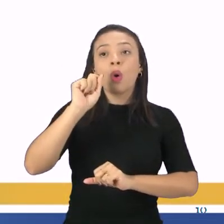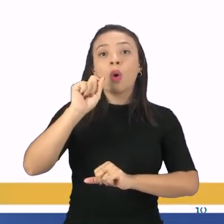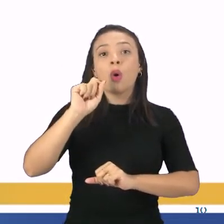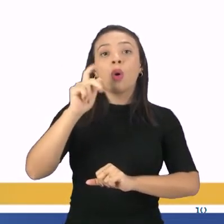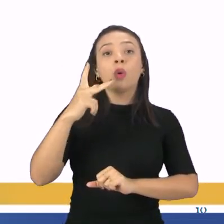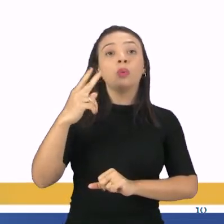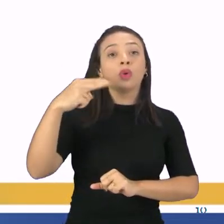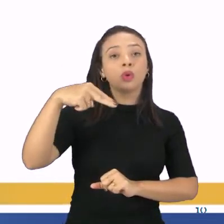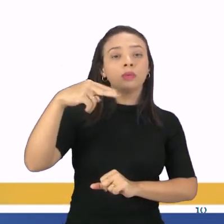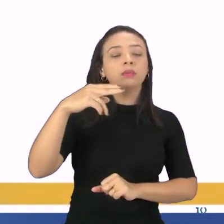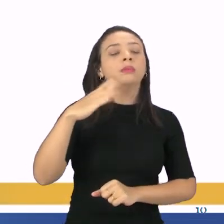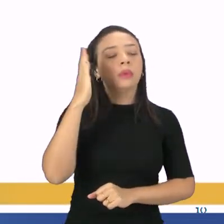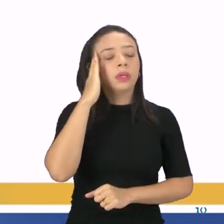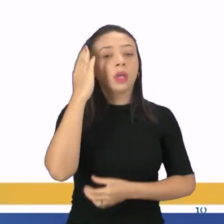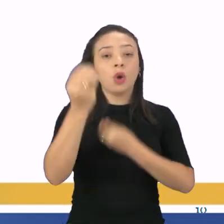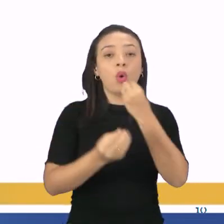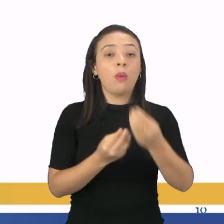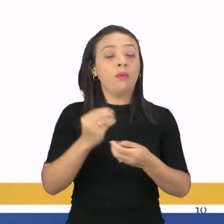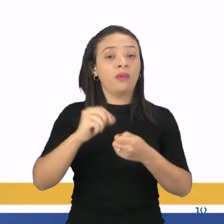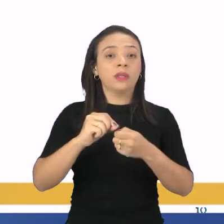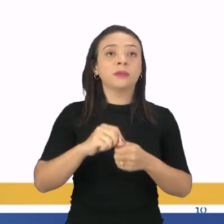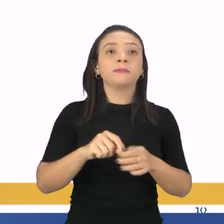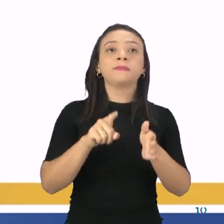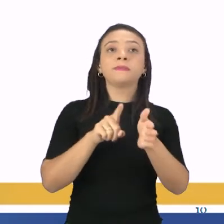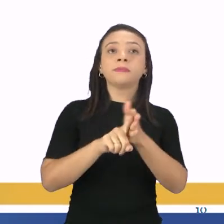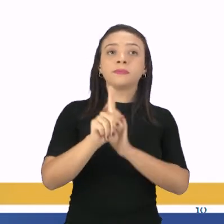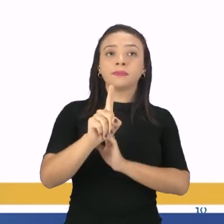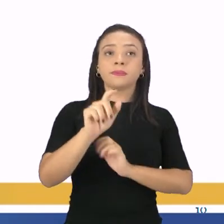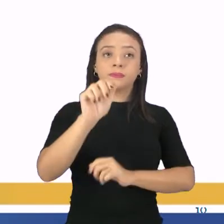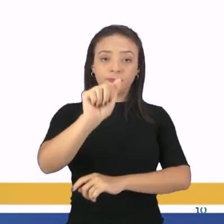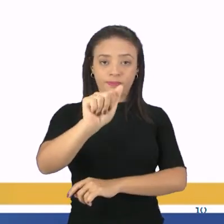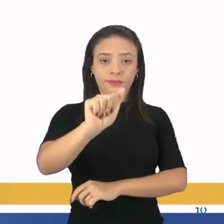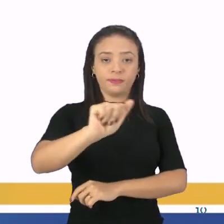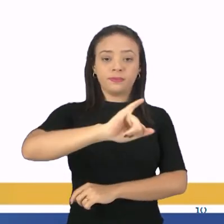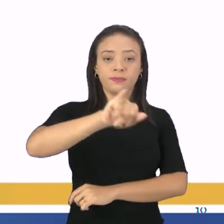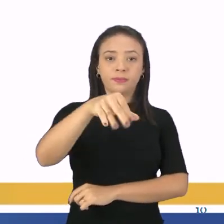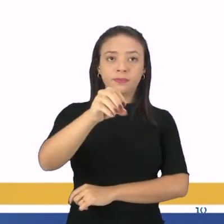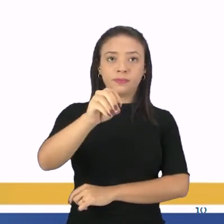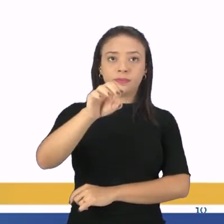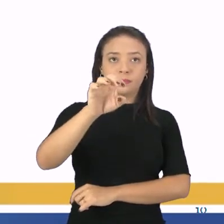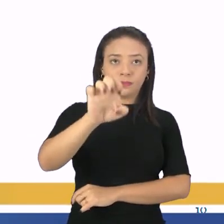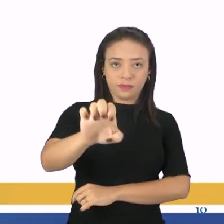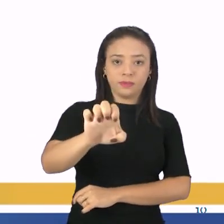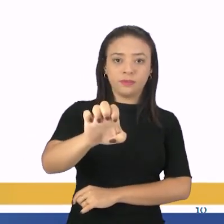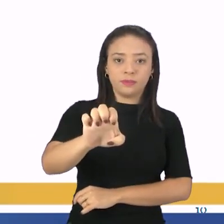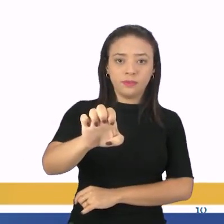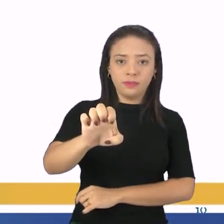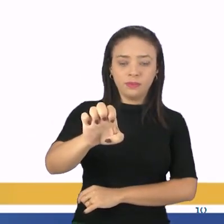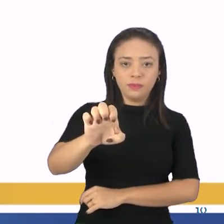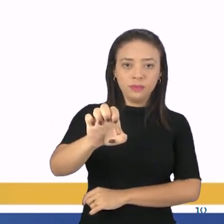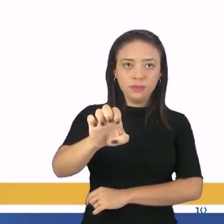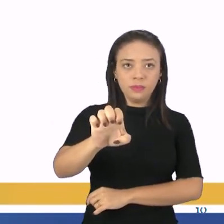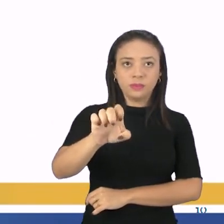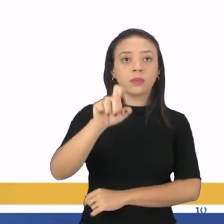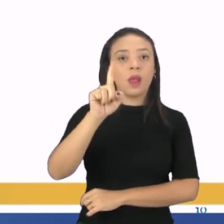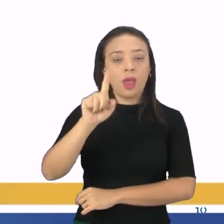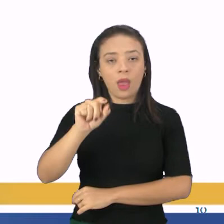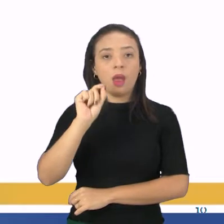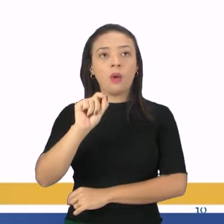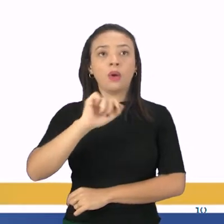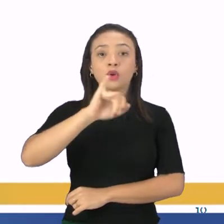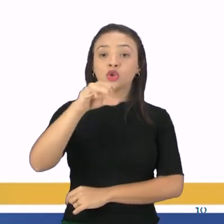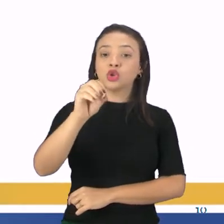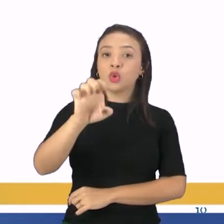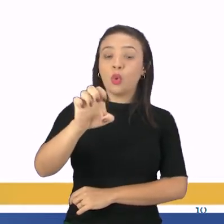conjugação usar. Por exemplo, na número 1, na letra A, né? Joe, a policeman. Joe é uma